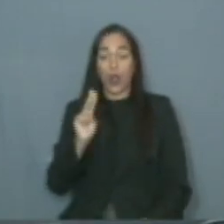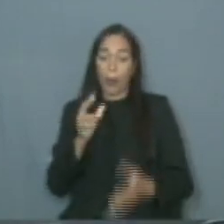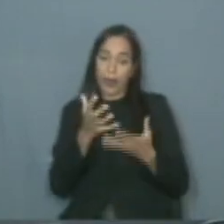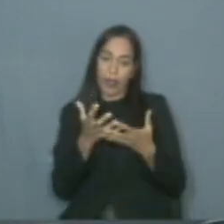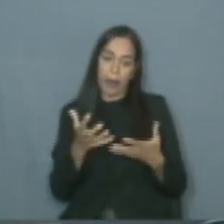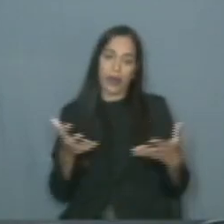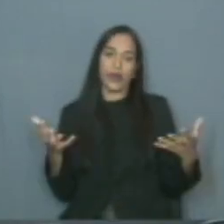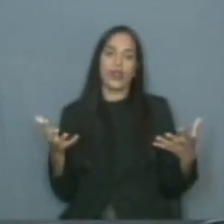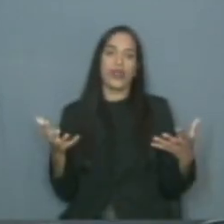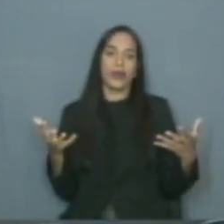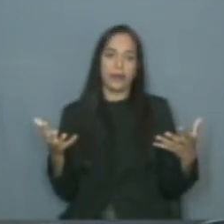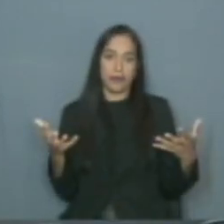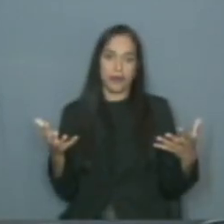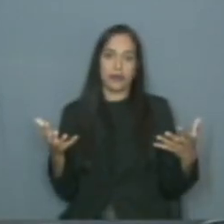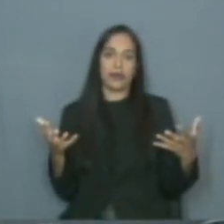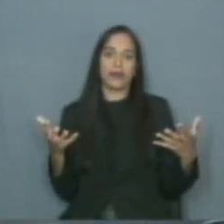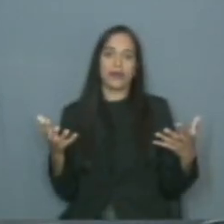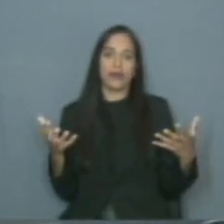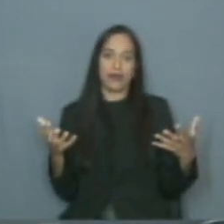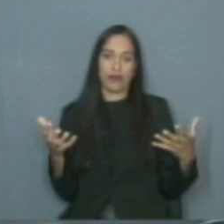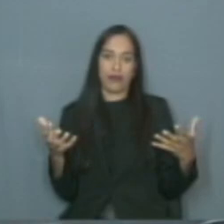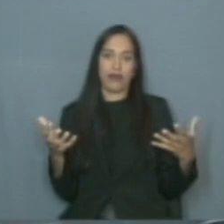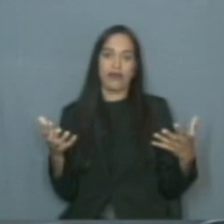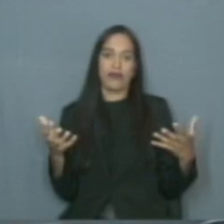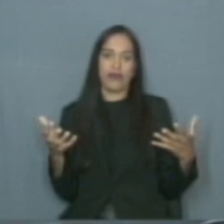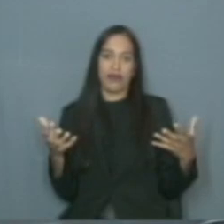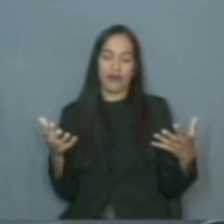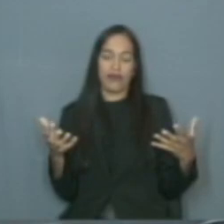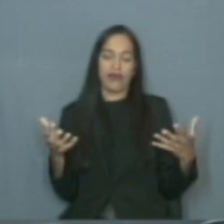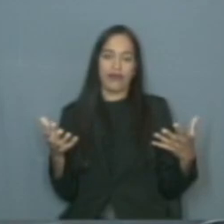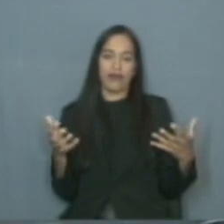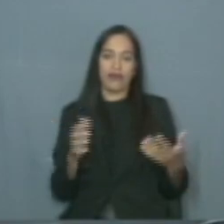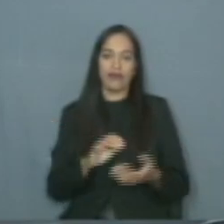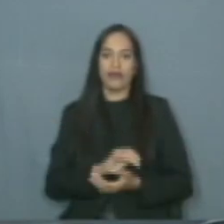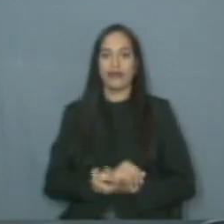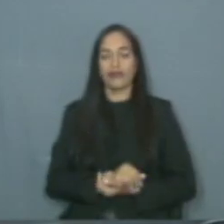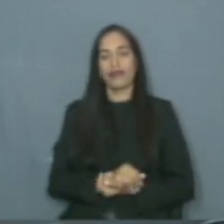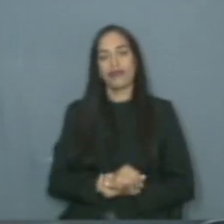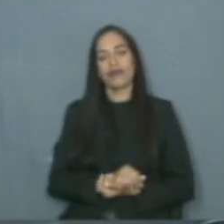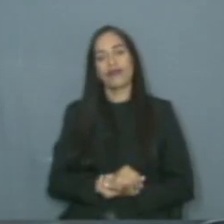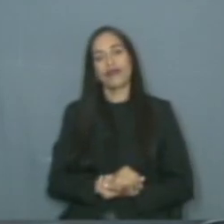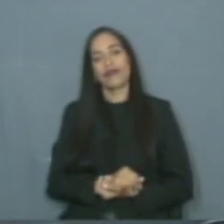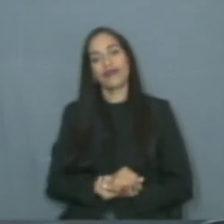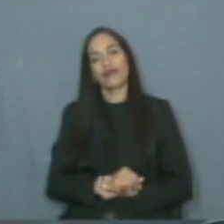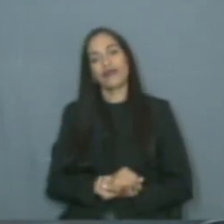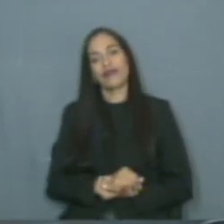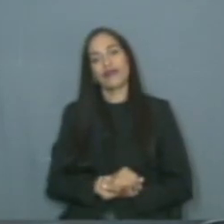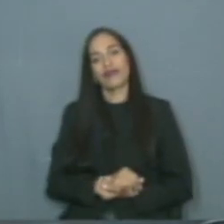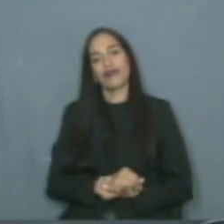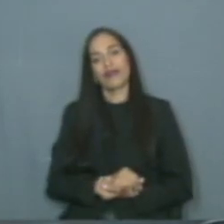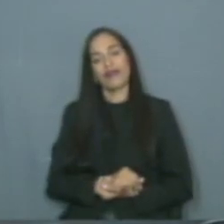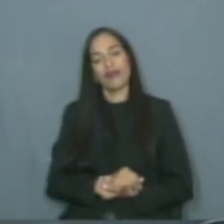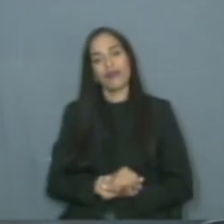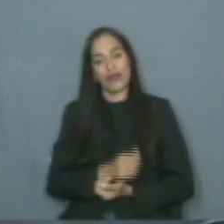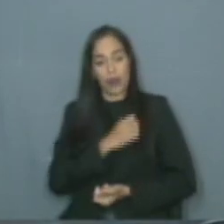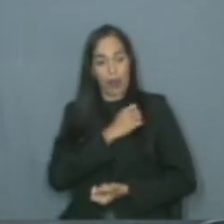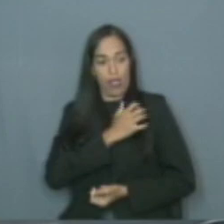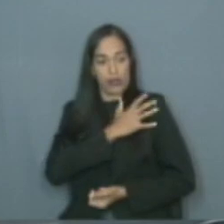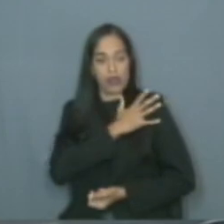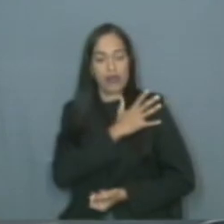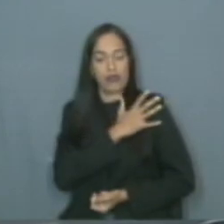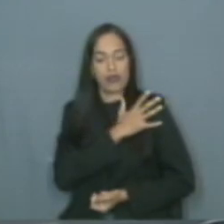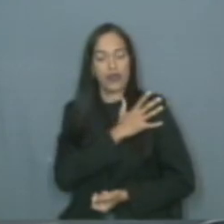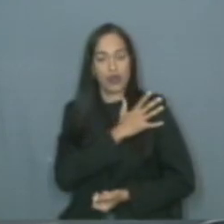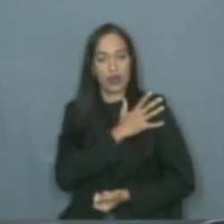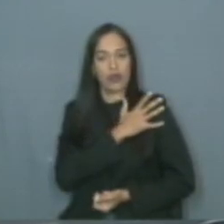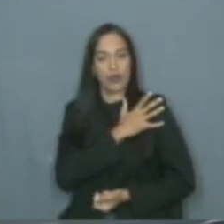maioria, em obediência à maioria. Eu refuto um exército que se